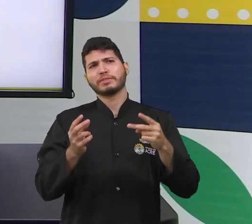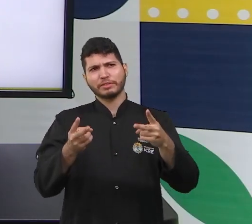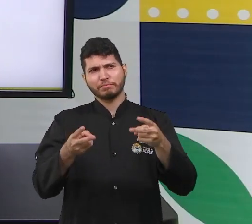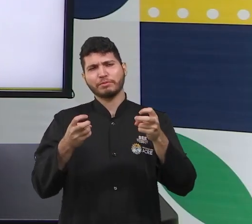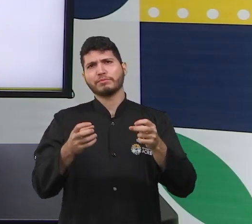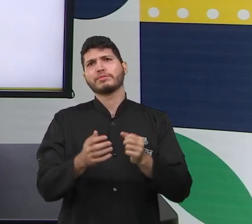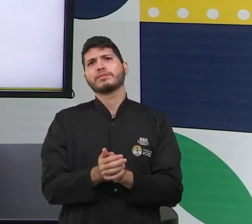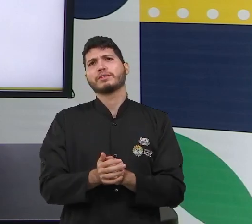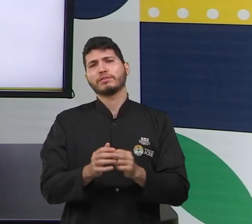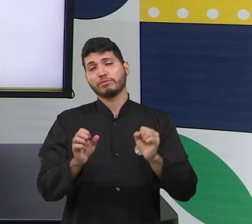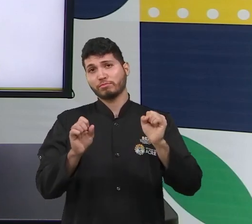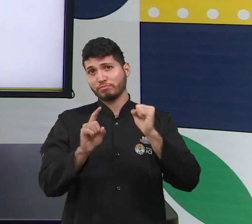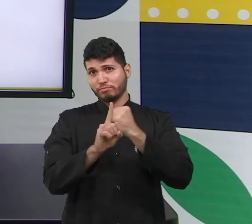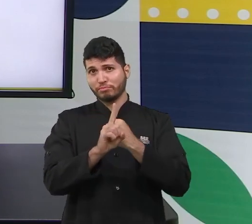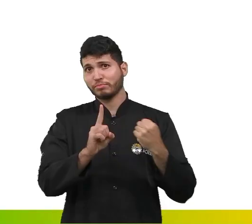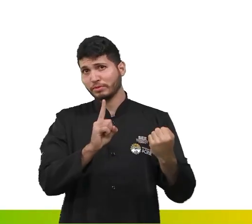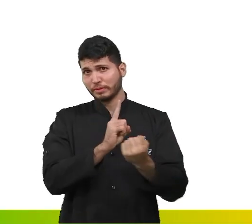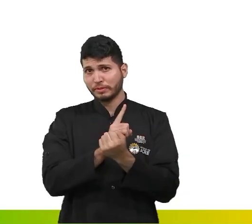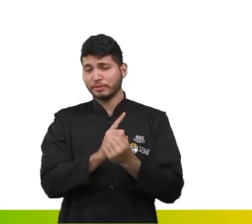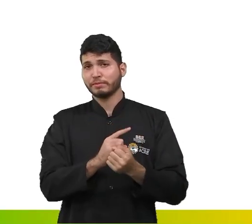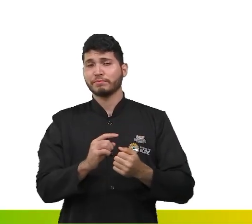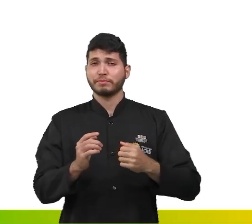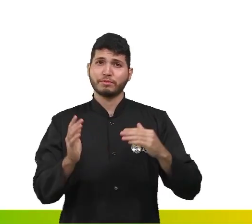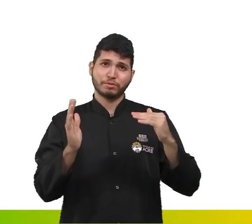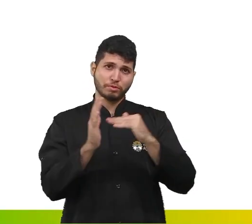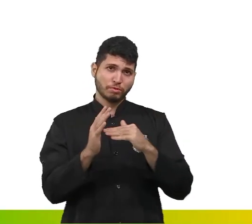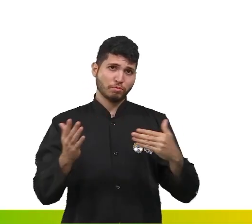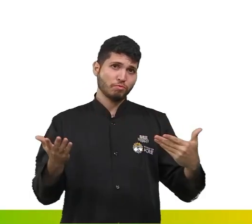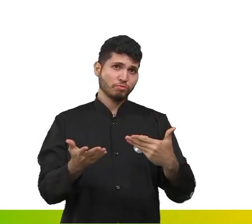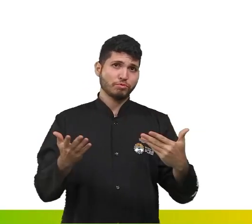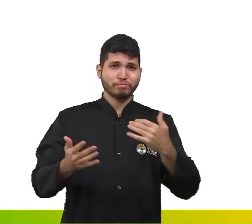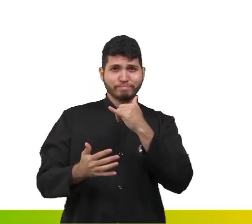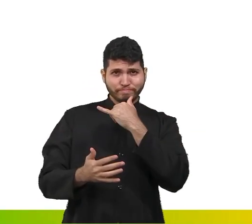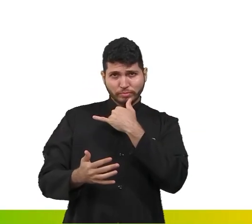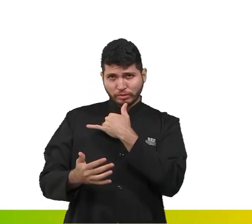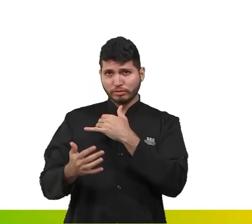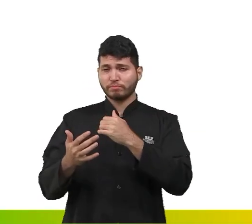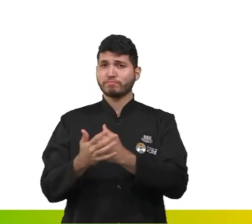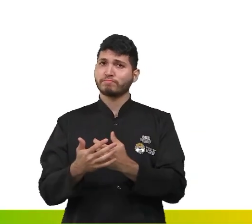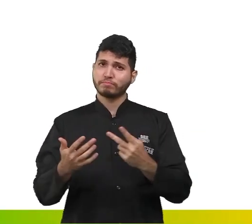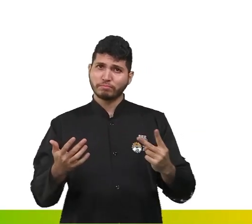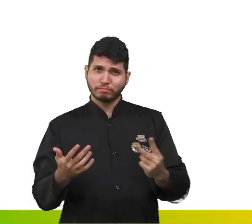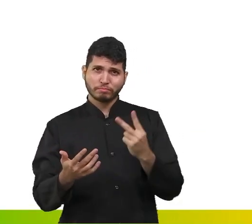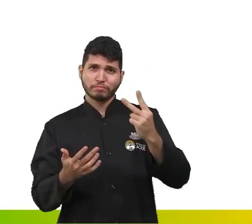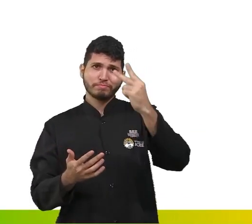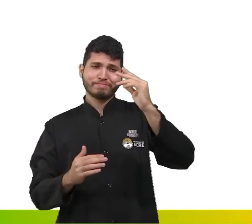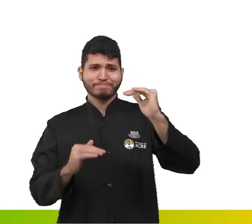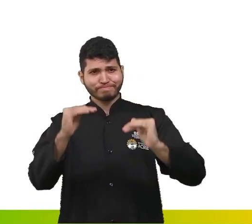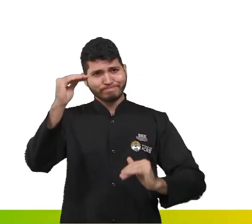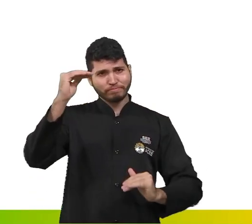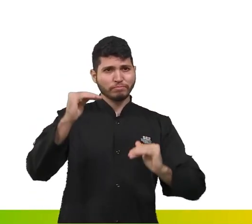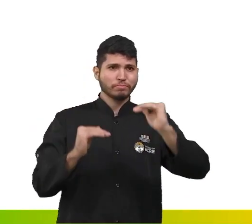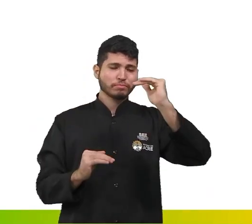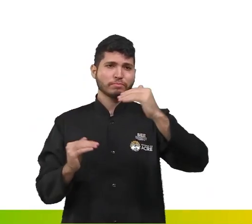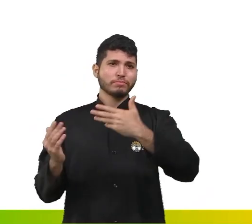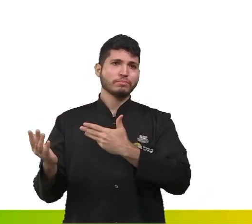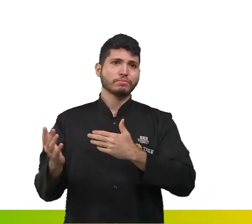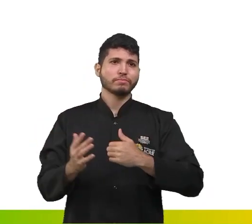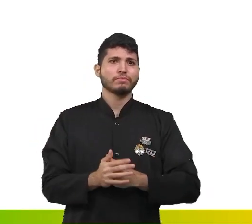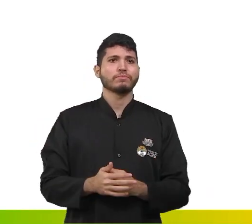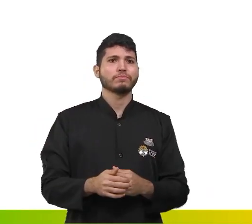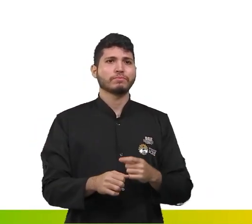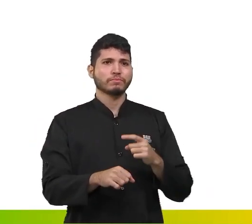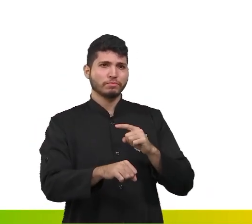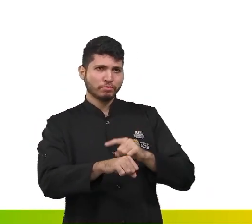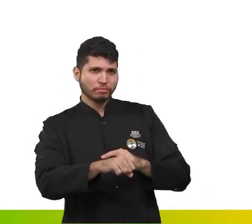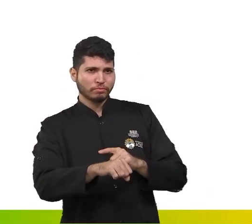moldada atualmente. Mas vamos lá. No período colonial, até o século XIX, vigorava no Brasil um